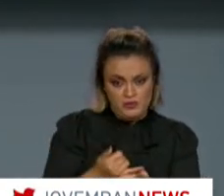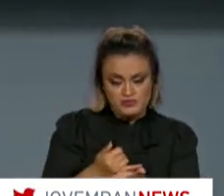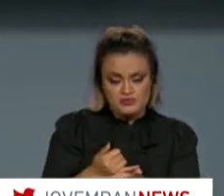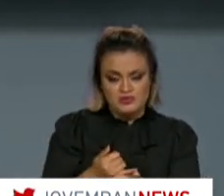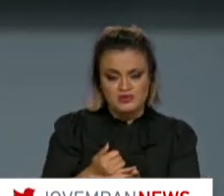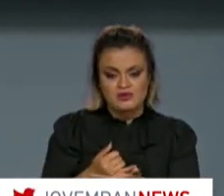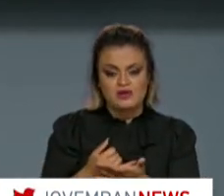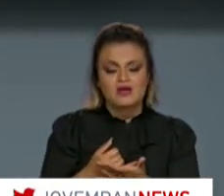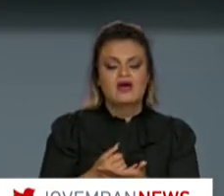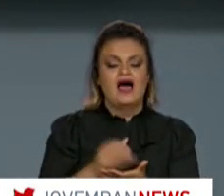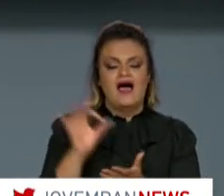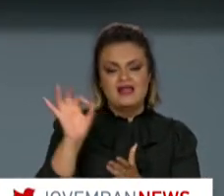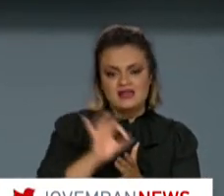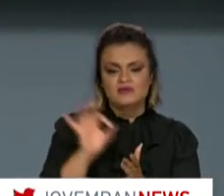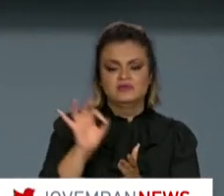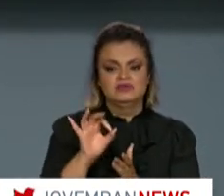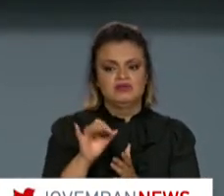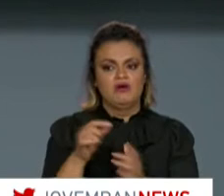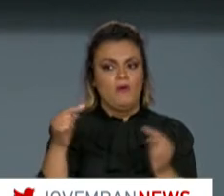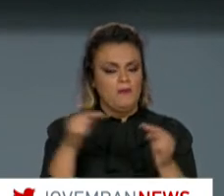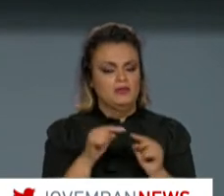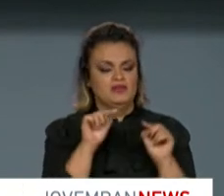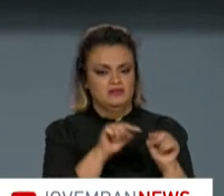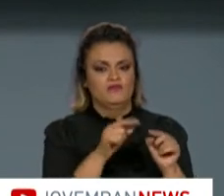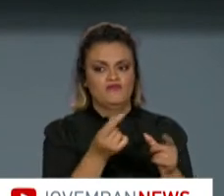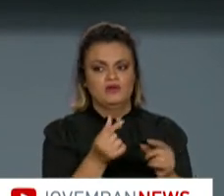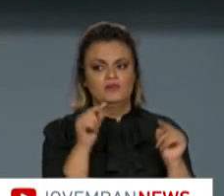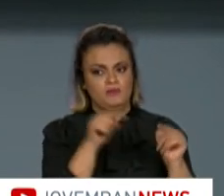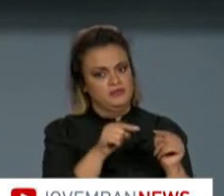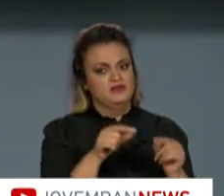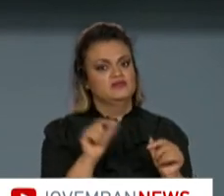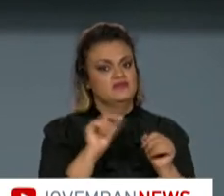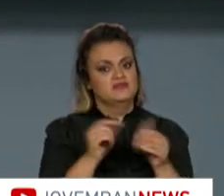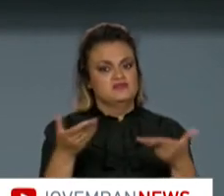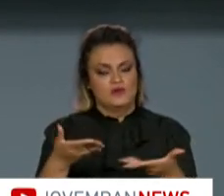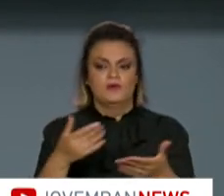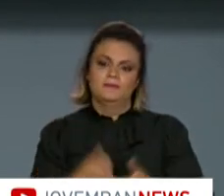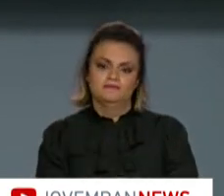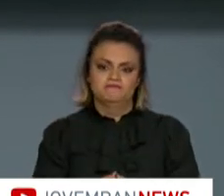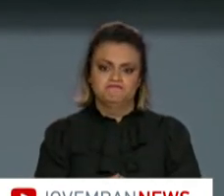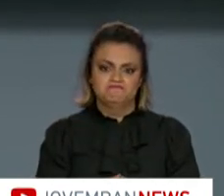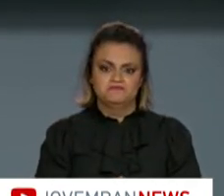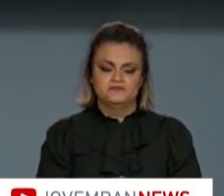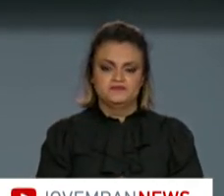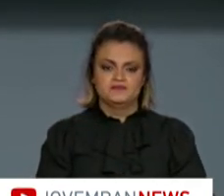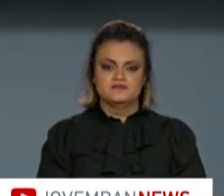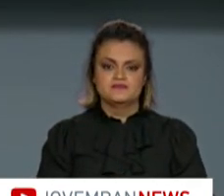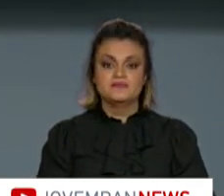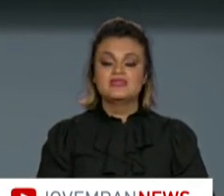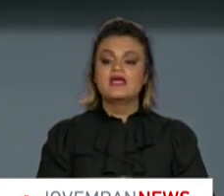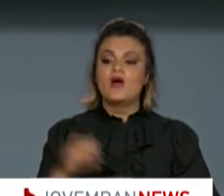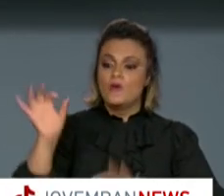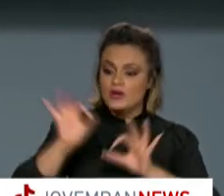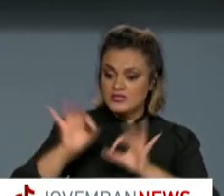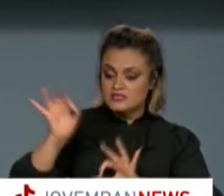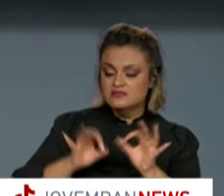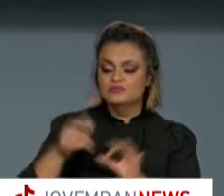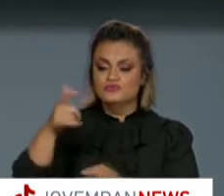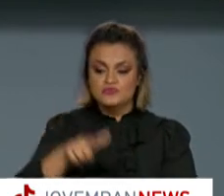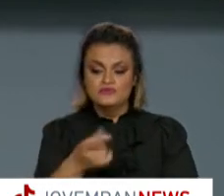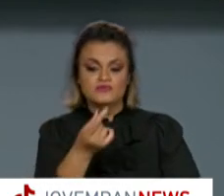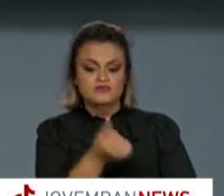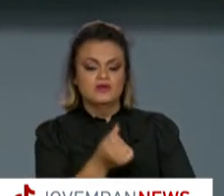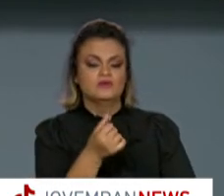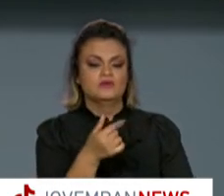esse diferencial de alíquotas fosse respeitado. É o que está sendo feito nesse momento. A reoneração da